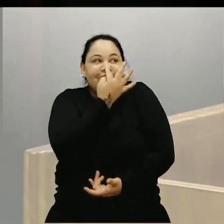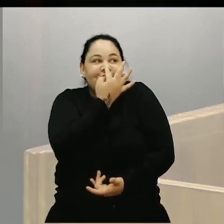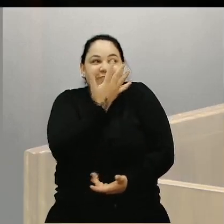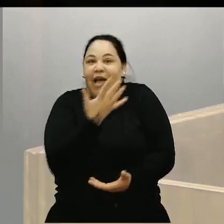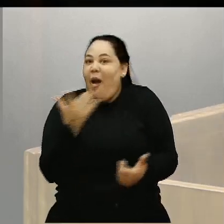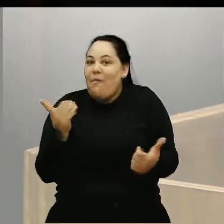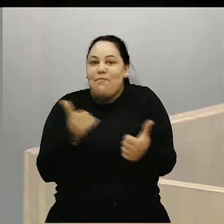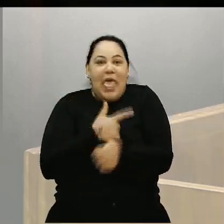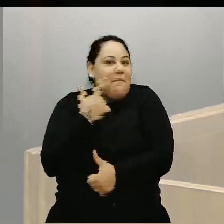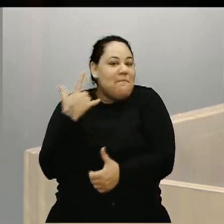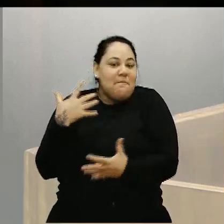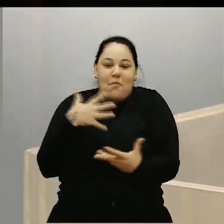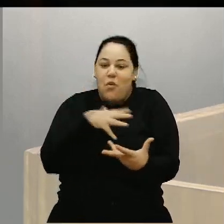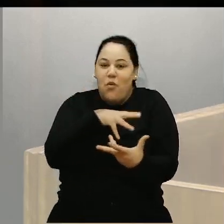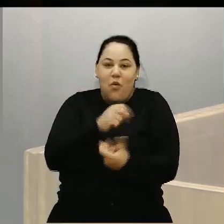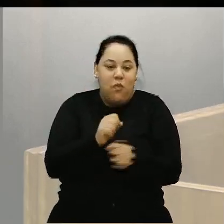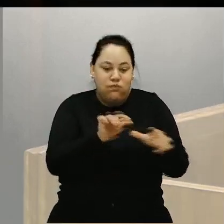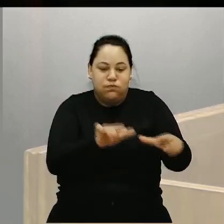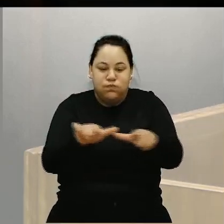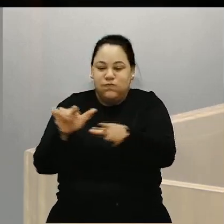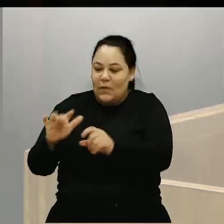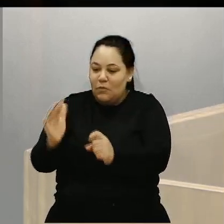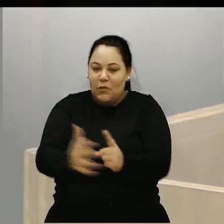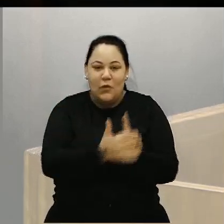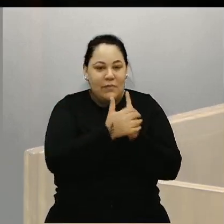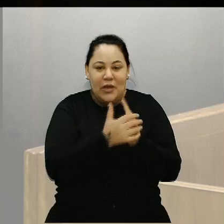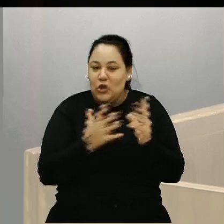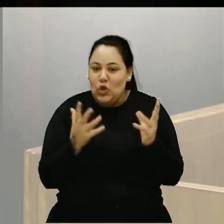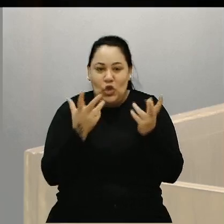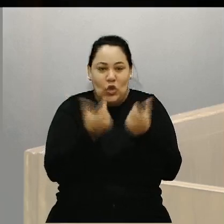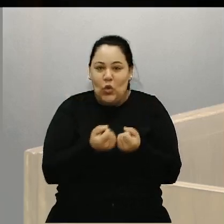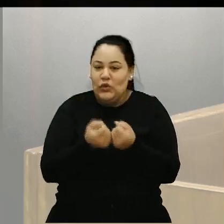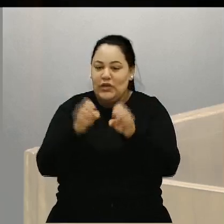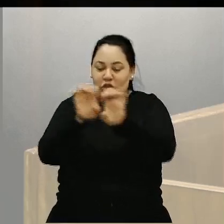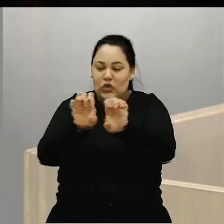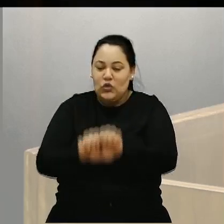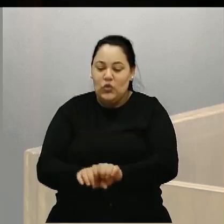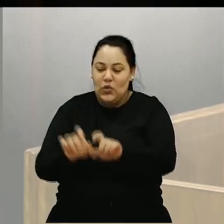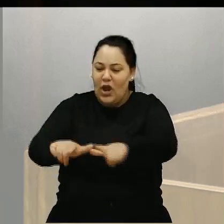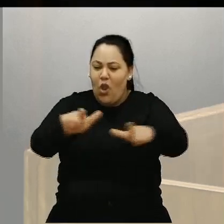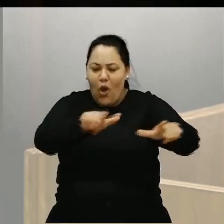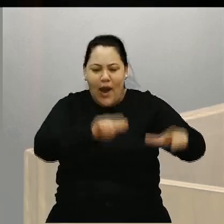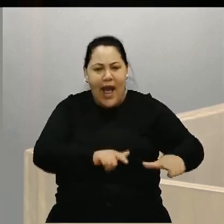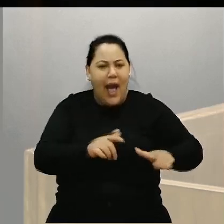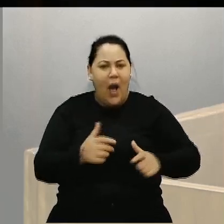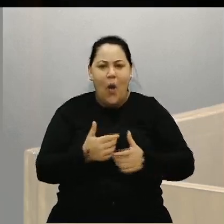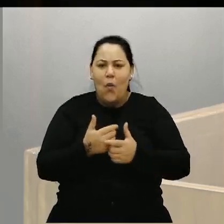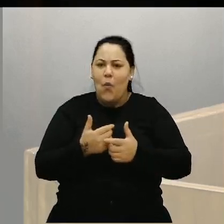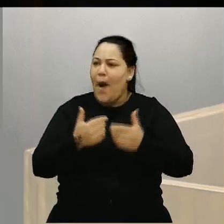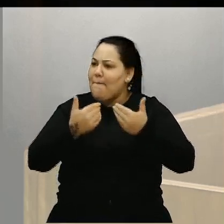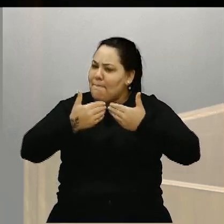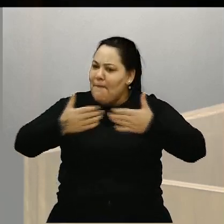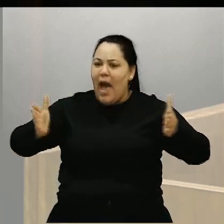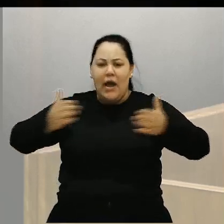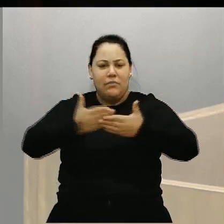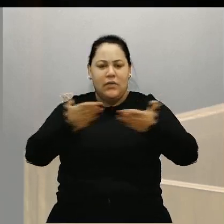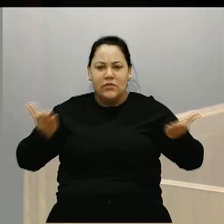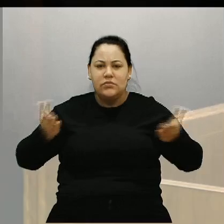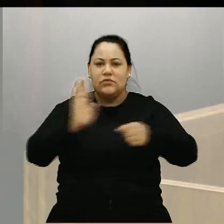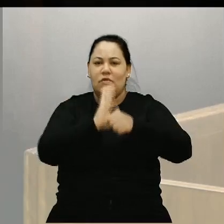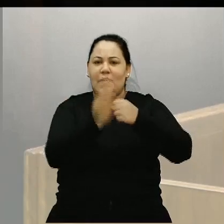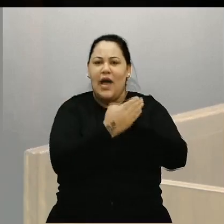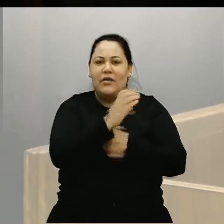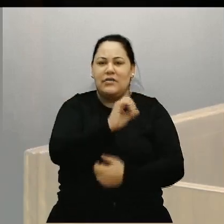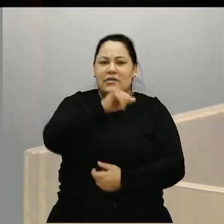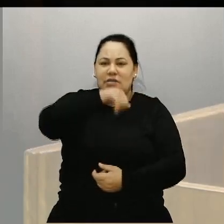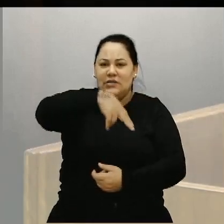as salas, enfim, todas as peças, os locais, bem amplo, localizado aí no bairro Cinquentenário,